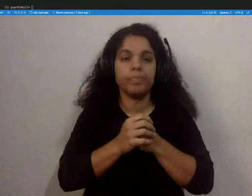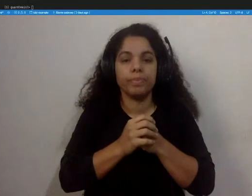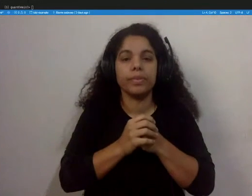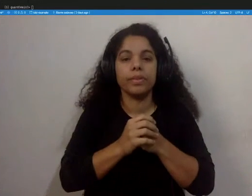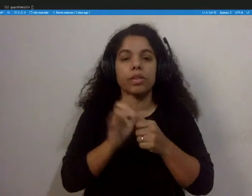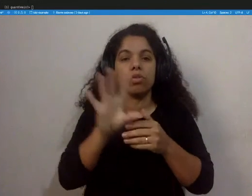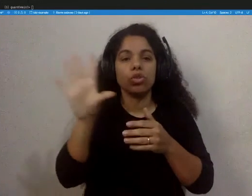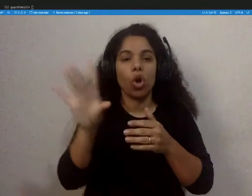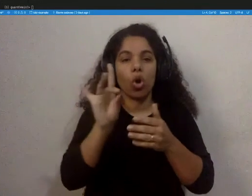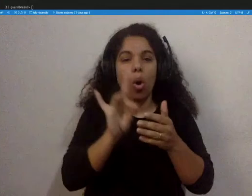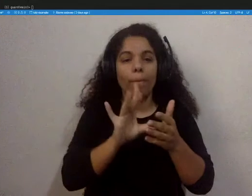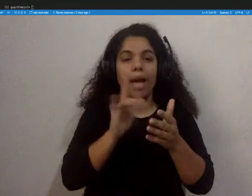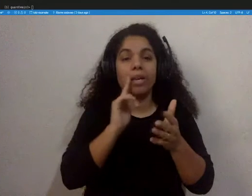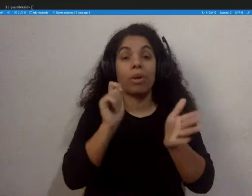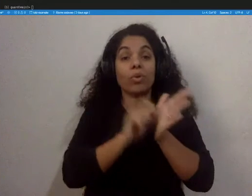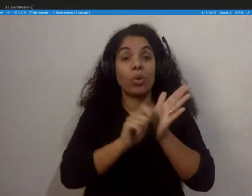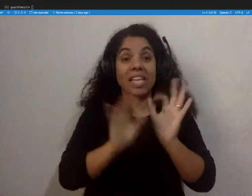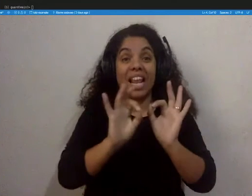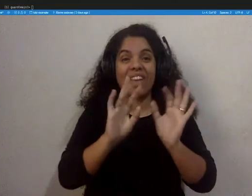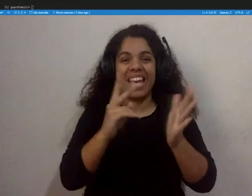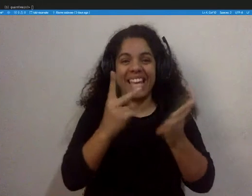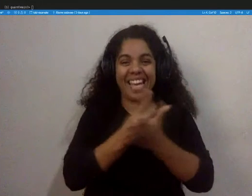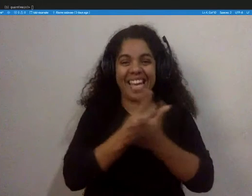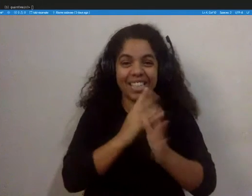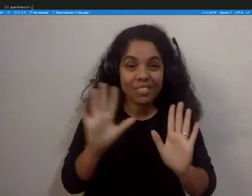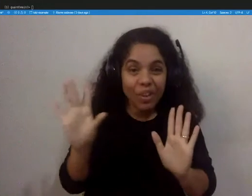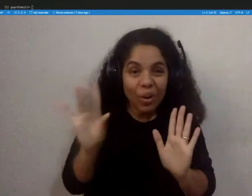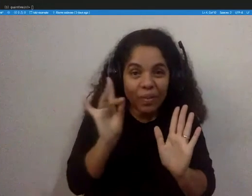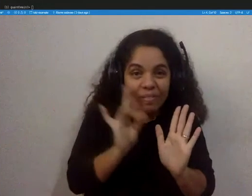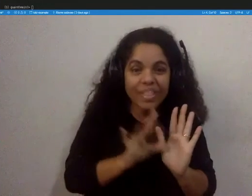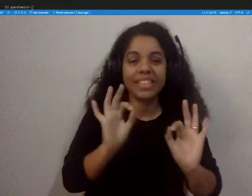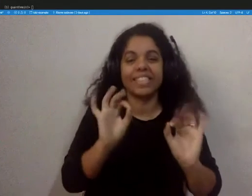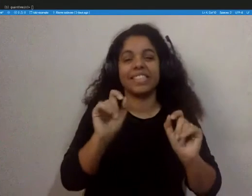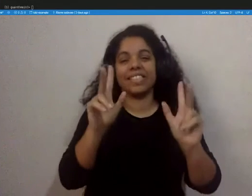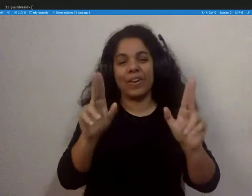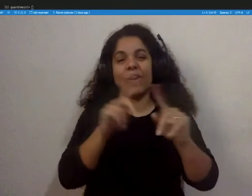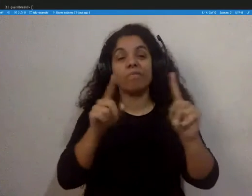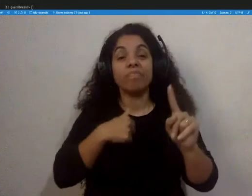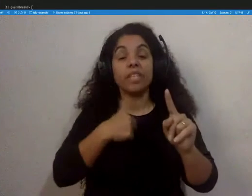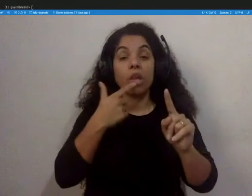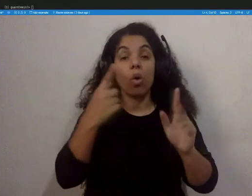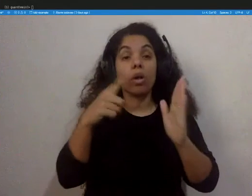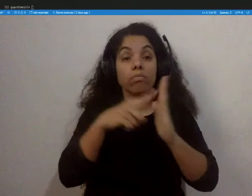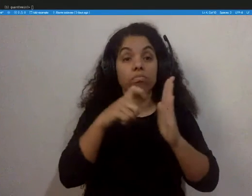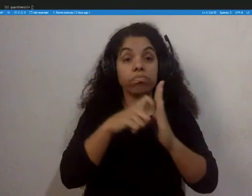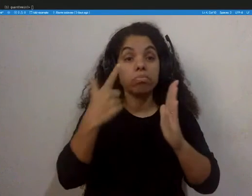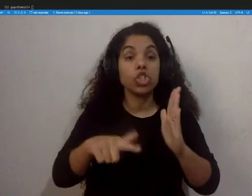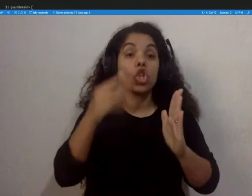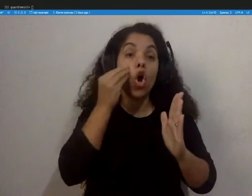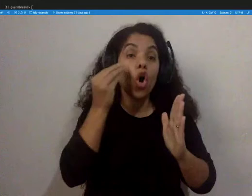Deixa eu só copiar aqui para eu não escrever errado. Isso. E aí, agora quando eu rodar o teste de